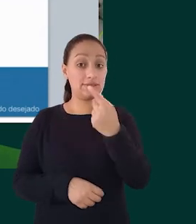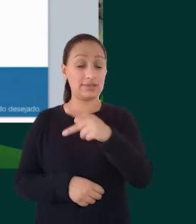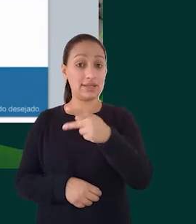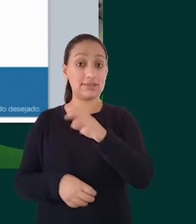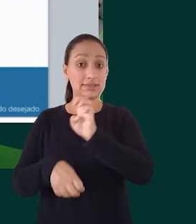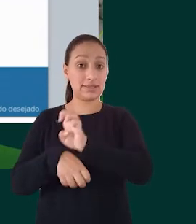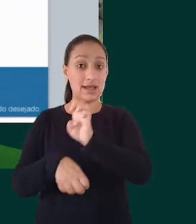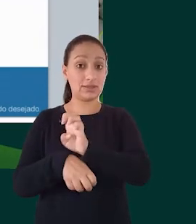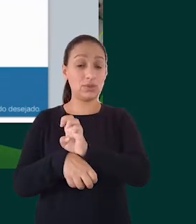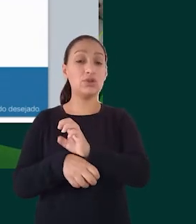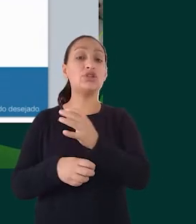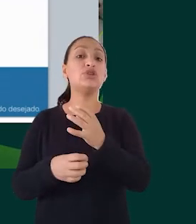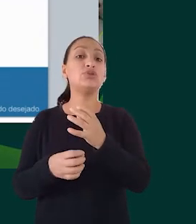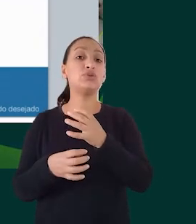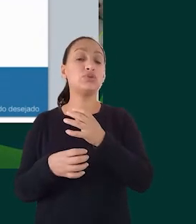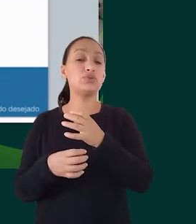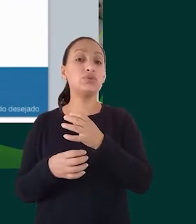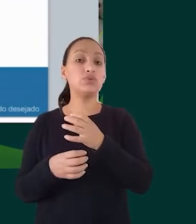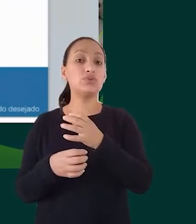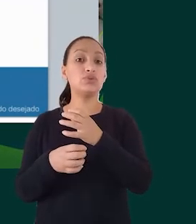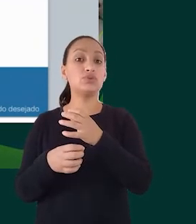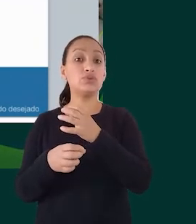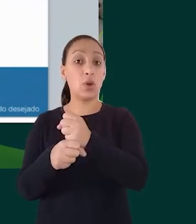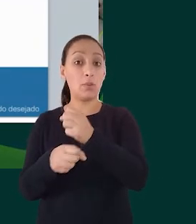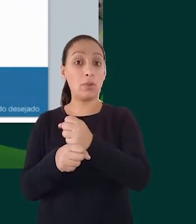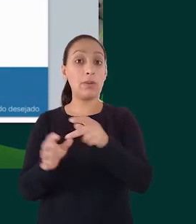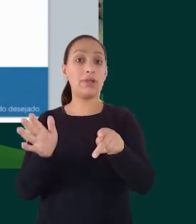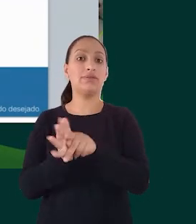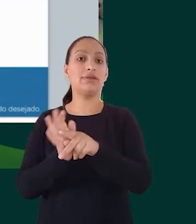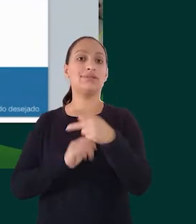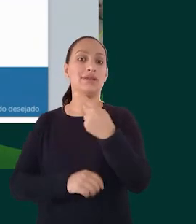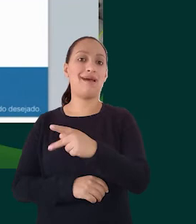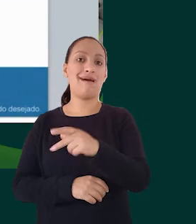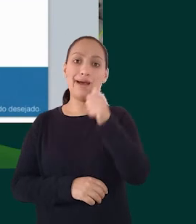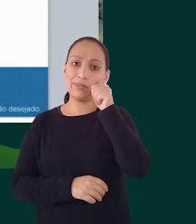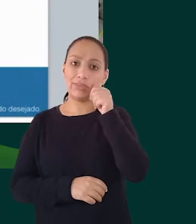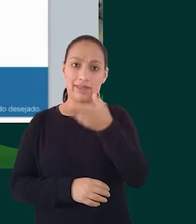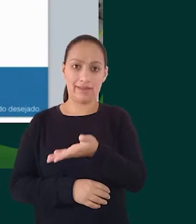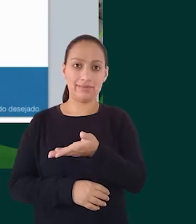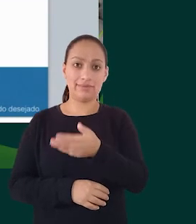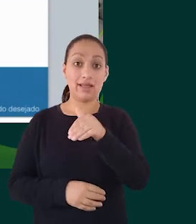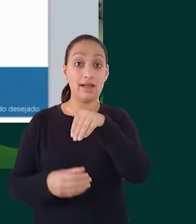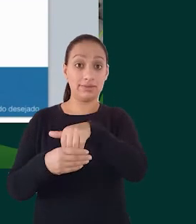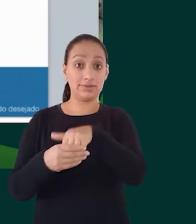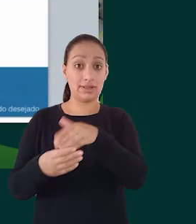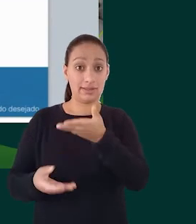deste estado são da Hillary Clinton, certo? Então,